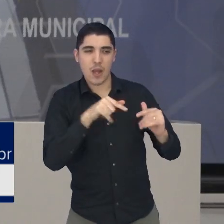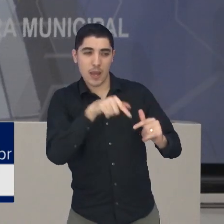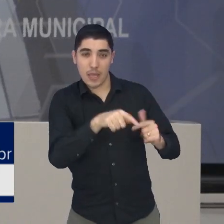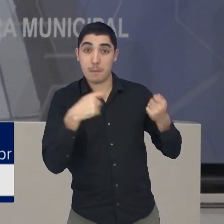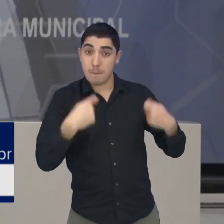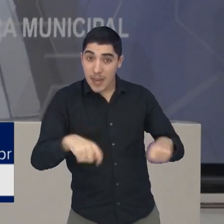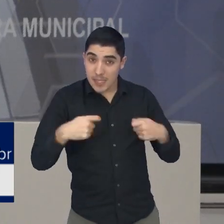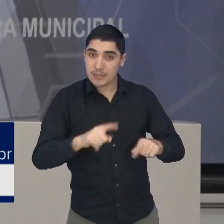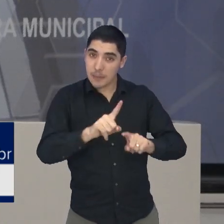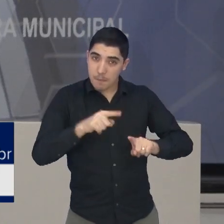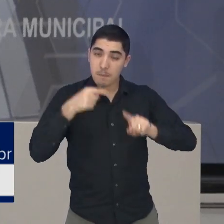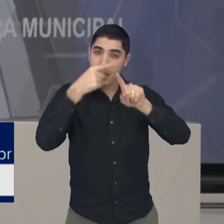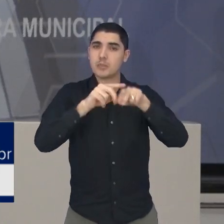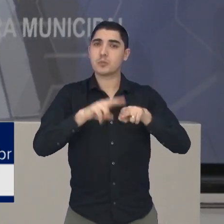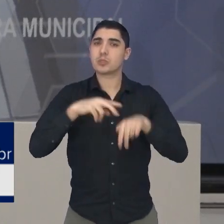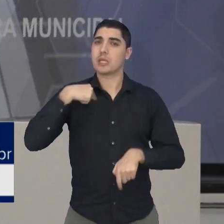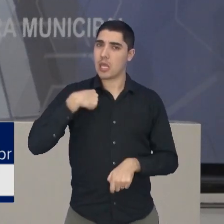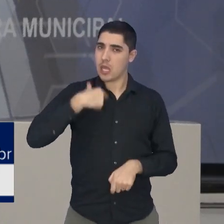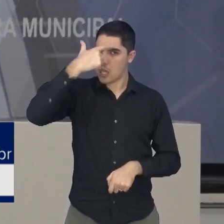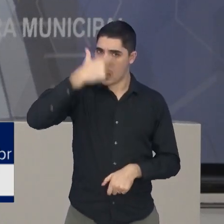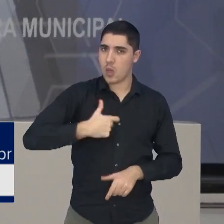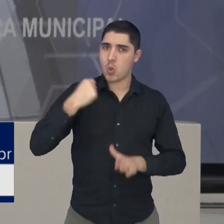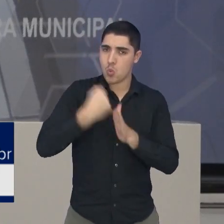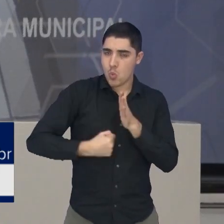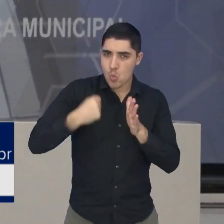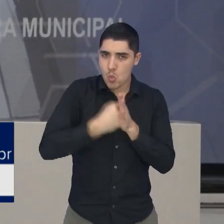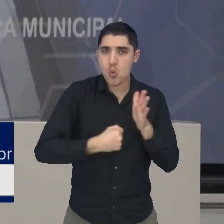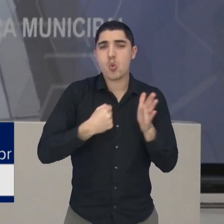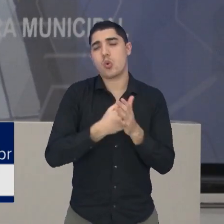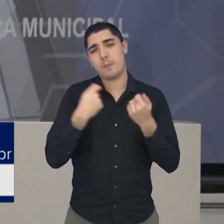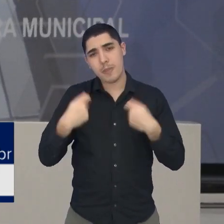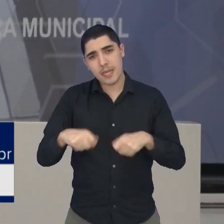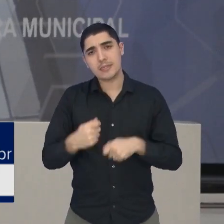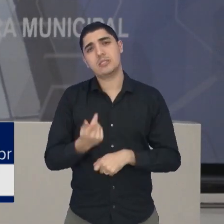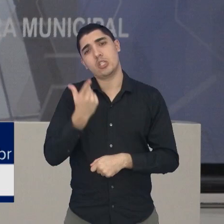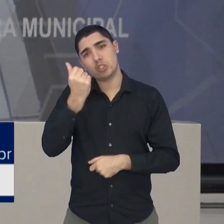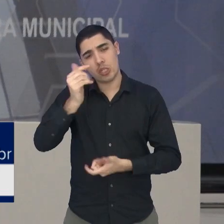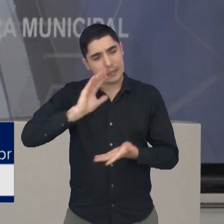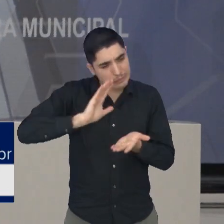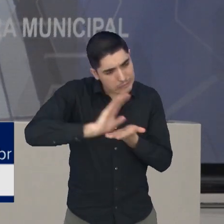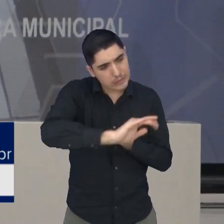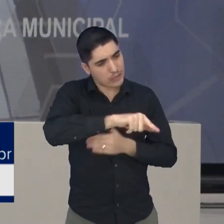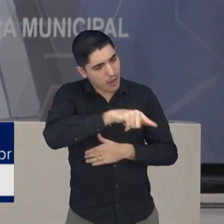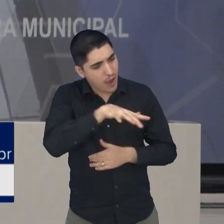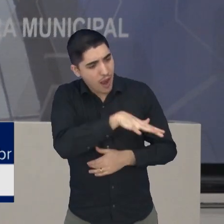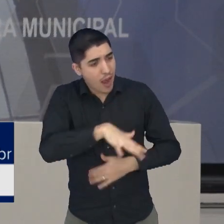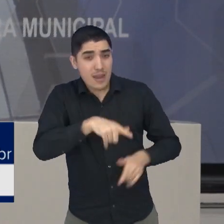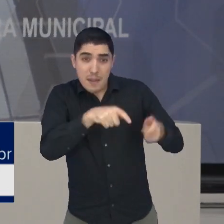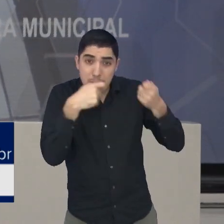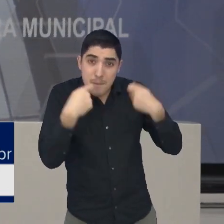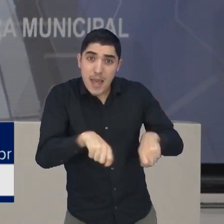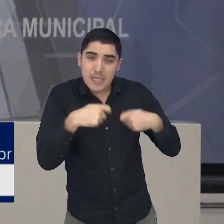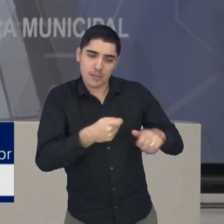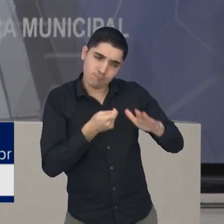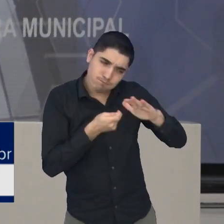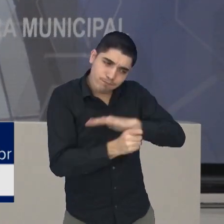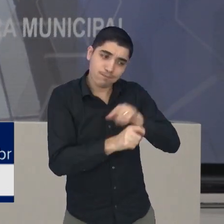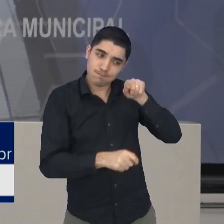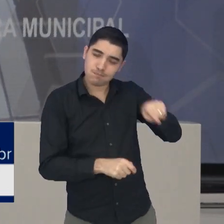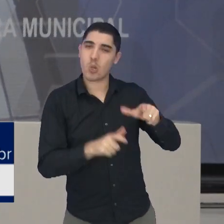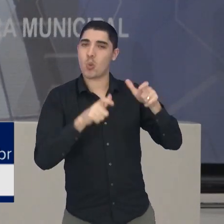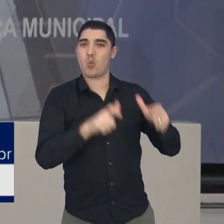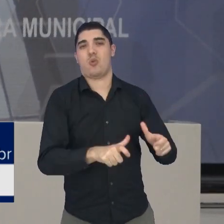gente tem brigado, levar esses investimentos para as áreas que mais precisam do investimento público. Então é por